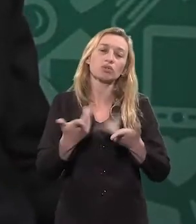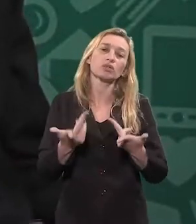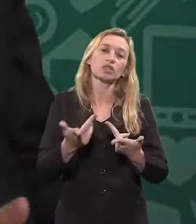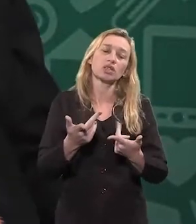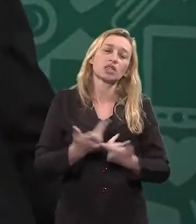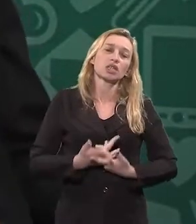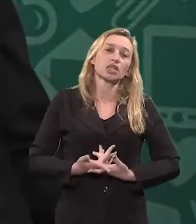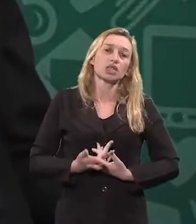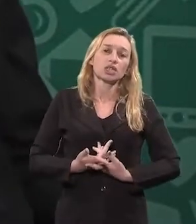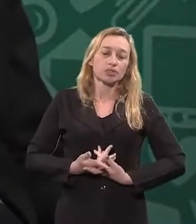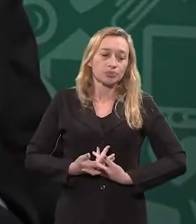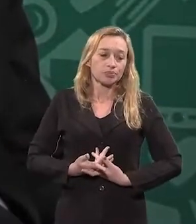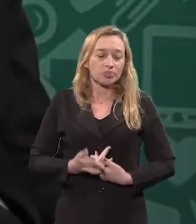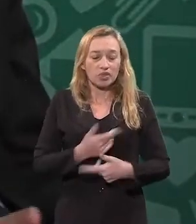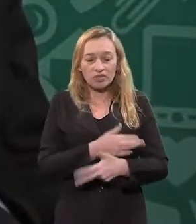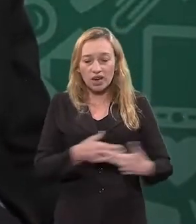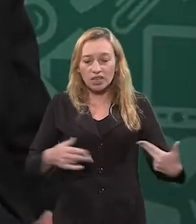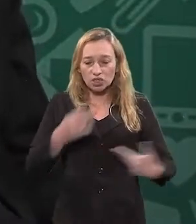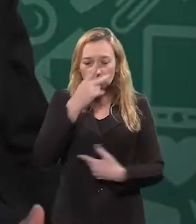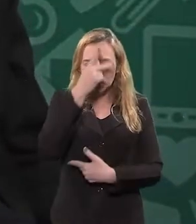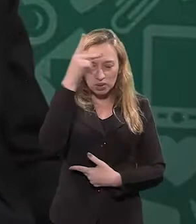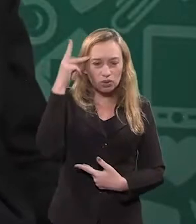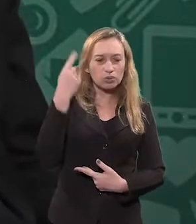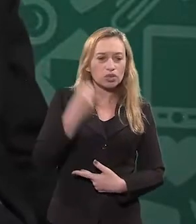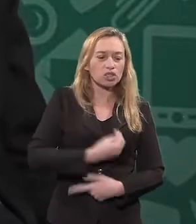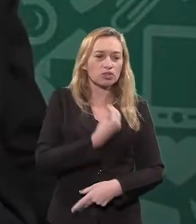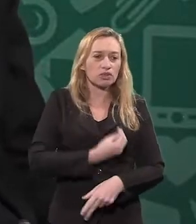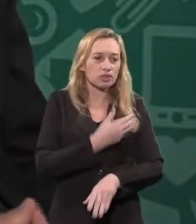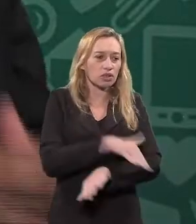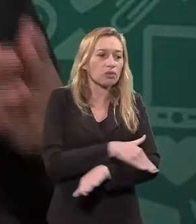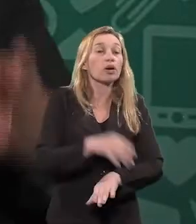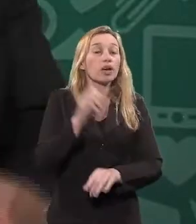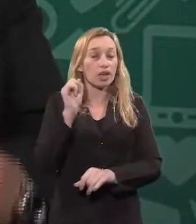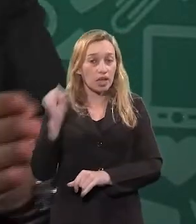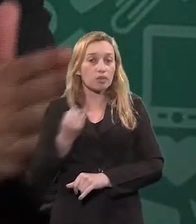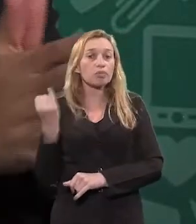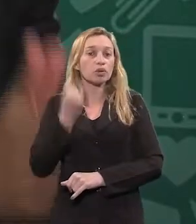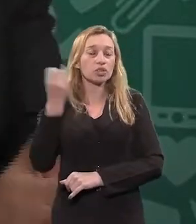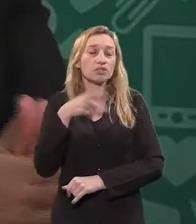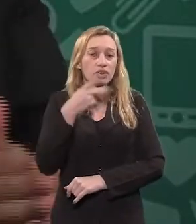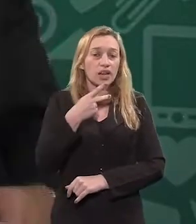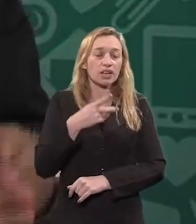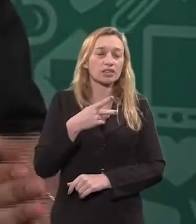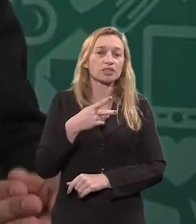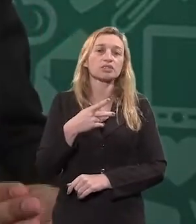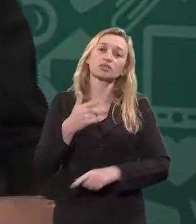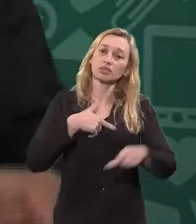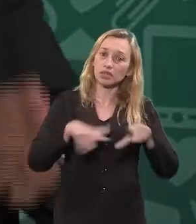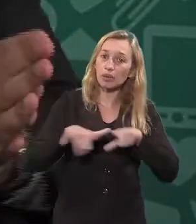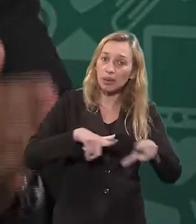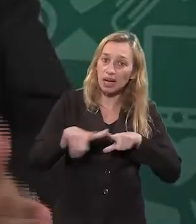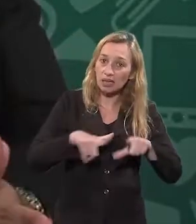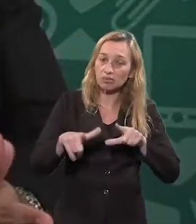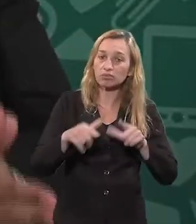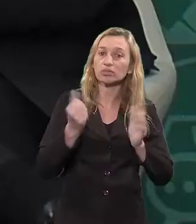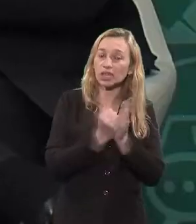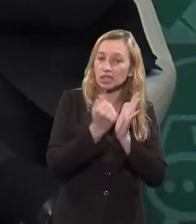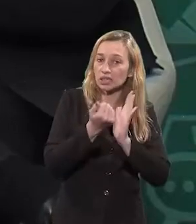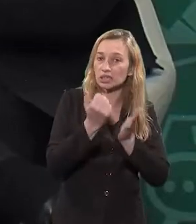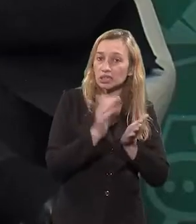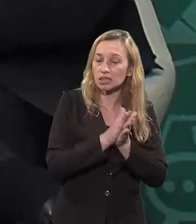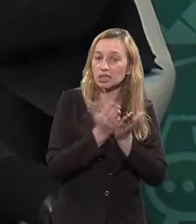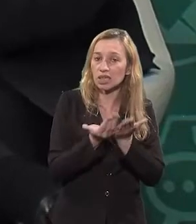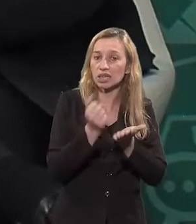como um inimigo do Estado. Né? Muitas dessas pessoas, na verdade, é importante a gente destacar, muitas dessas pessoas trabalham